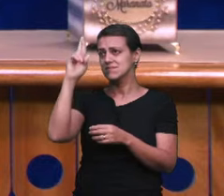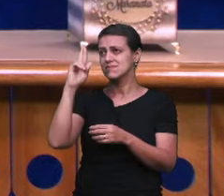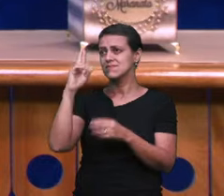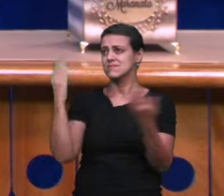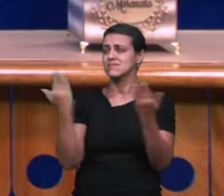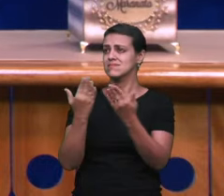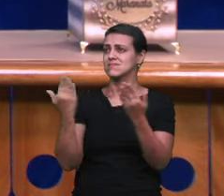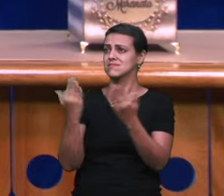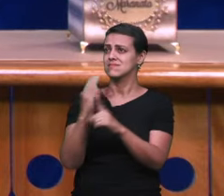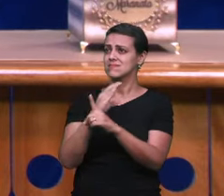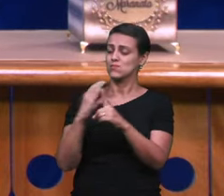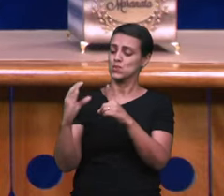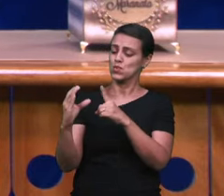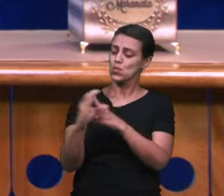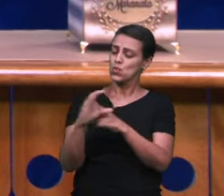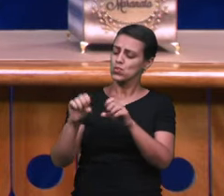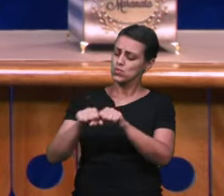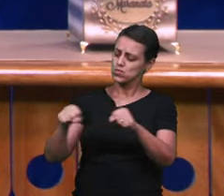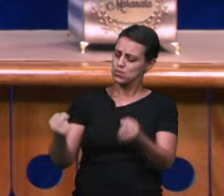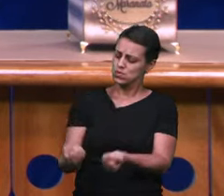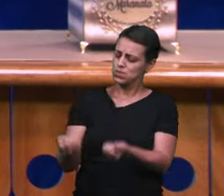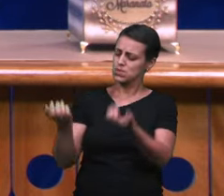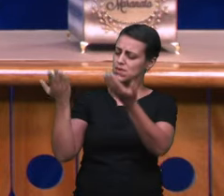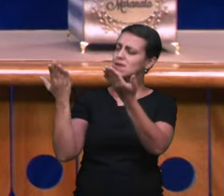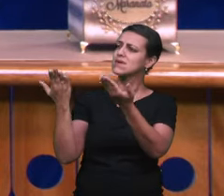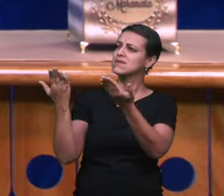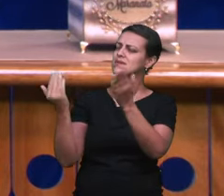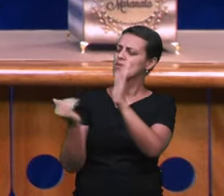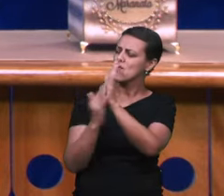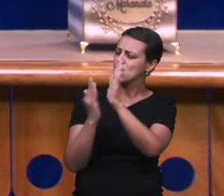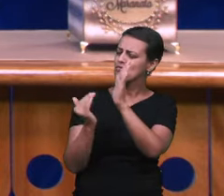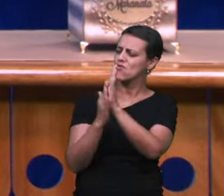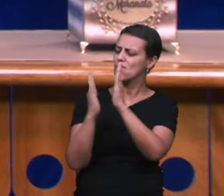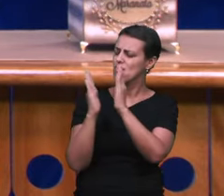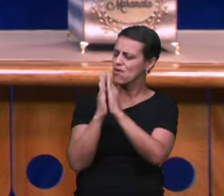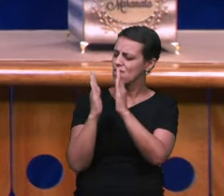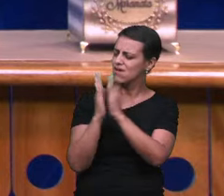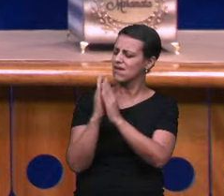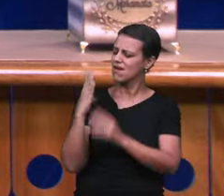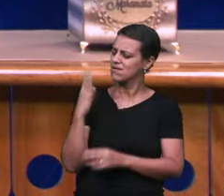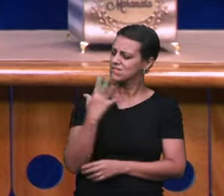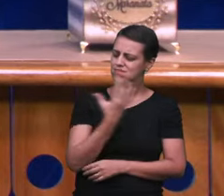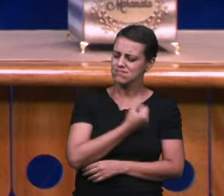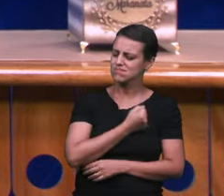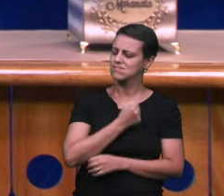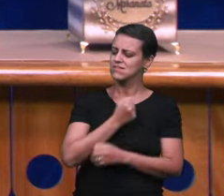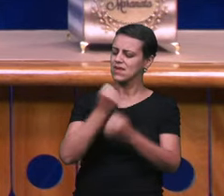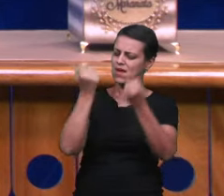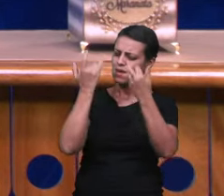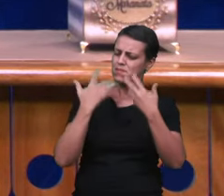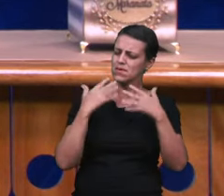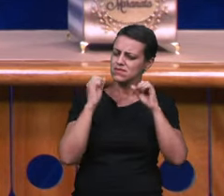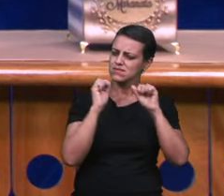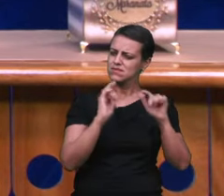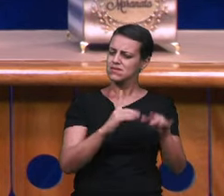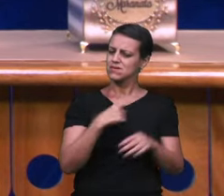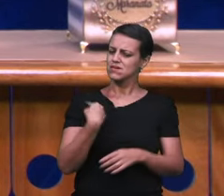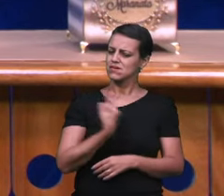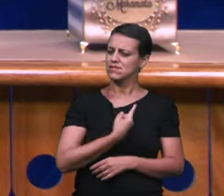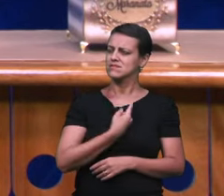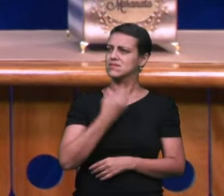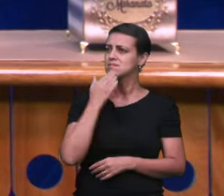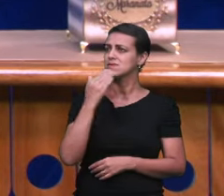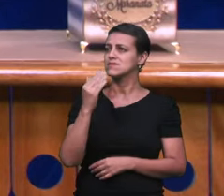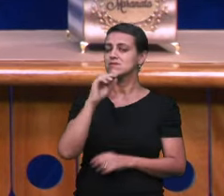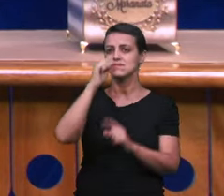Teu altar o culto dessa manhã, e com ele o nosso louvor e a nossa adoração, nos abençoando, continuando conosco, falando ao nosso coração, pedimos, ó Pai,